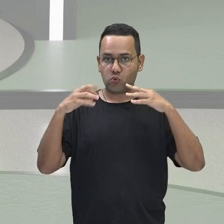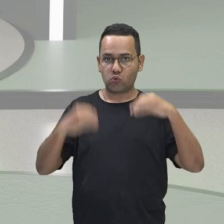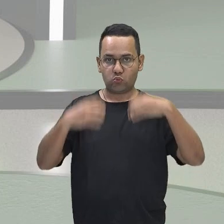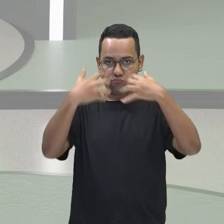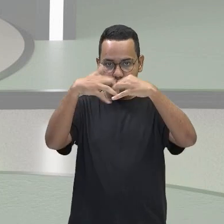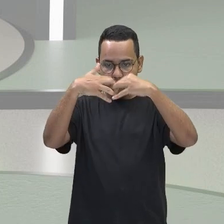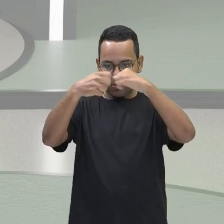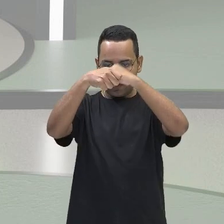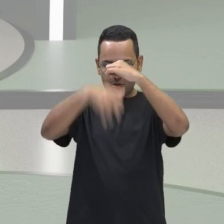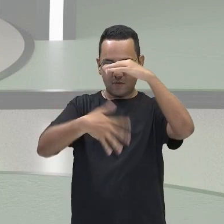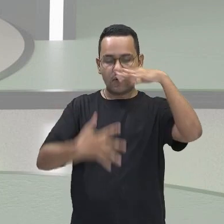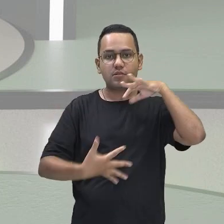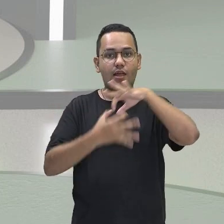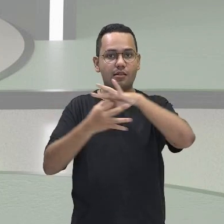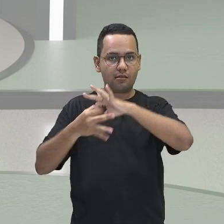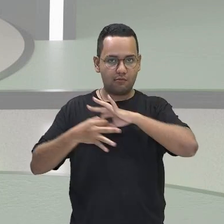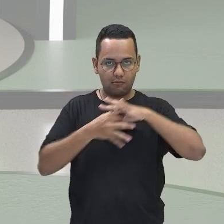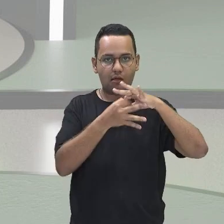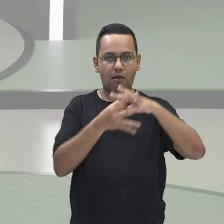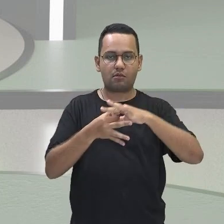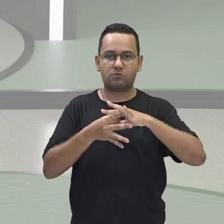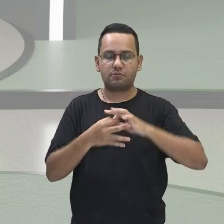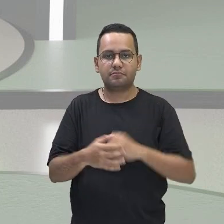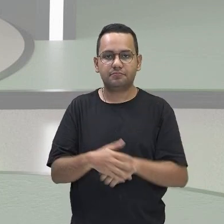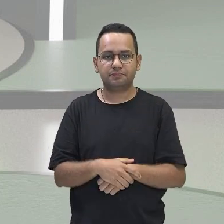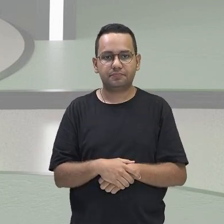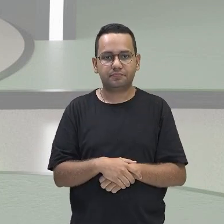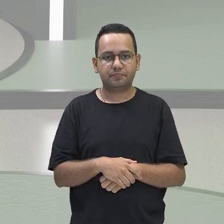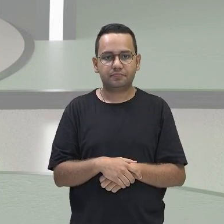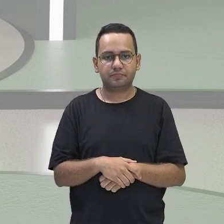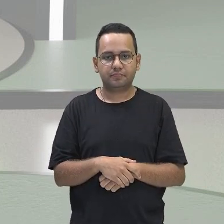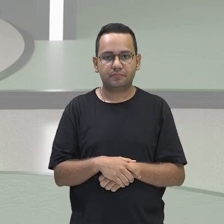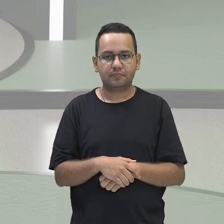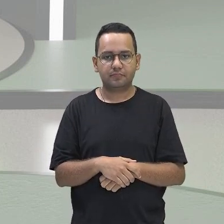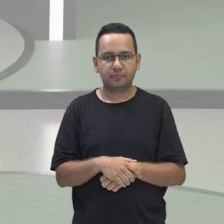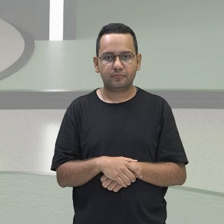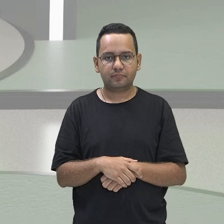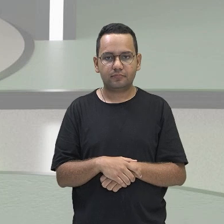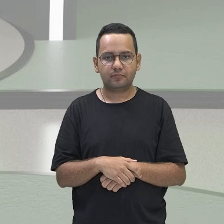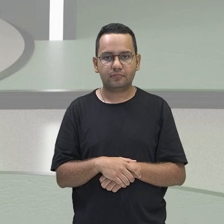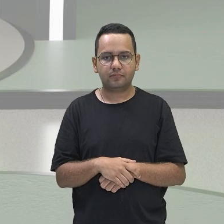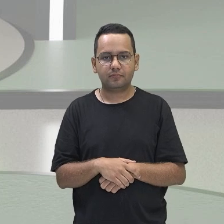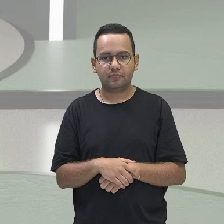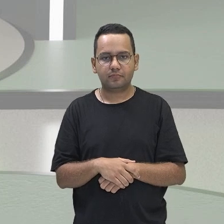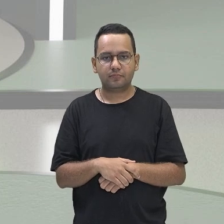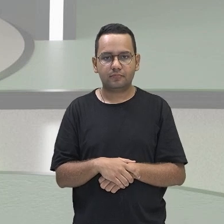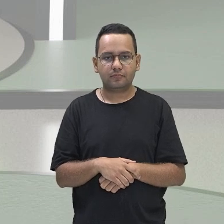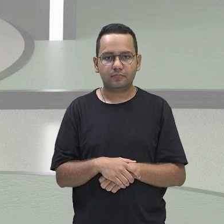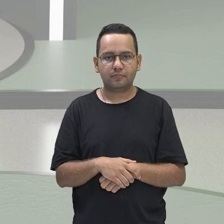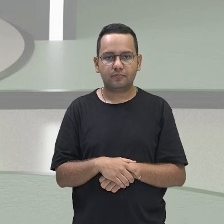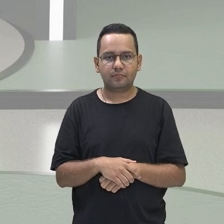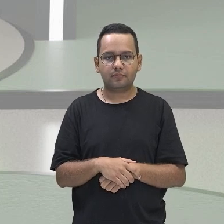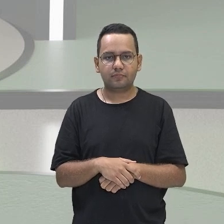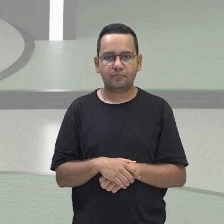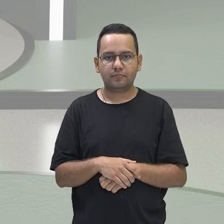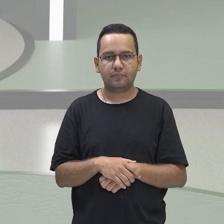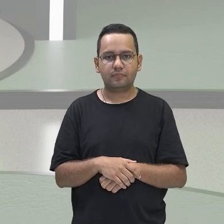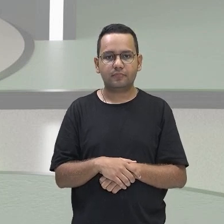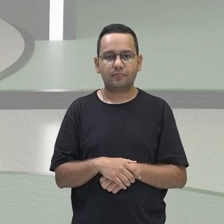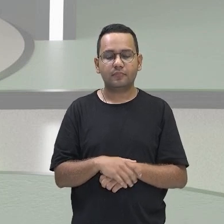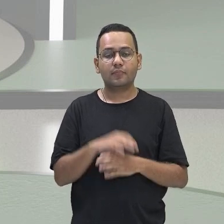o nosso sistema nervoso garante que o nosso corpo